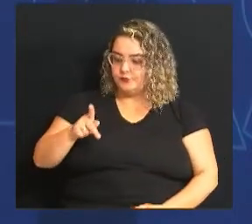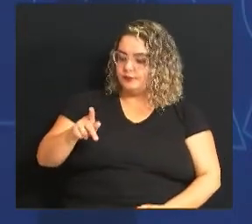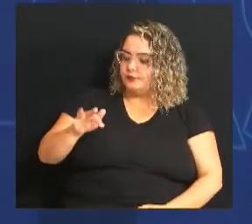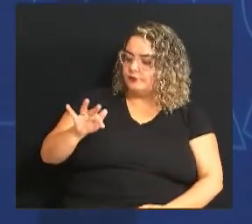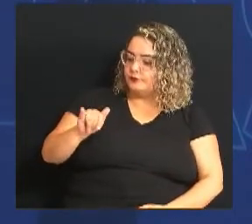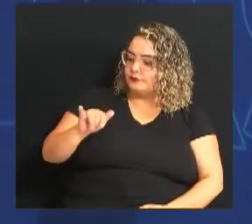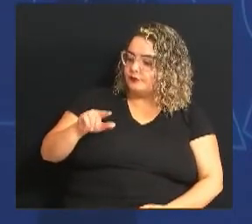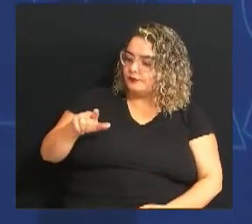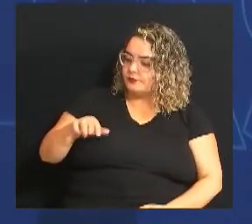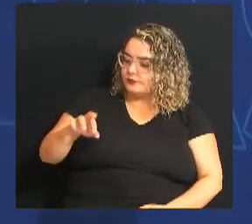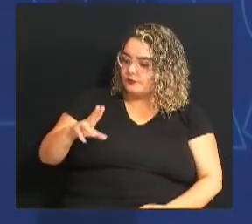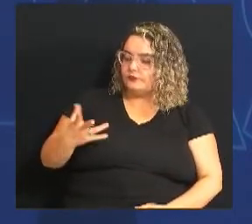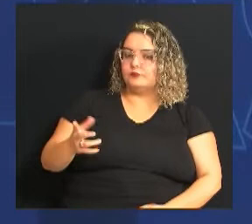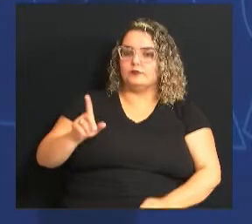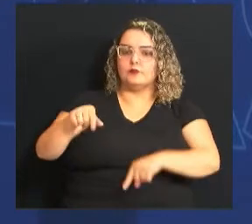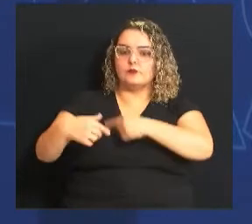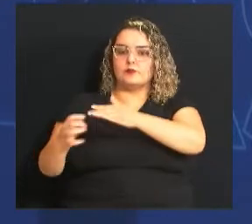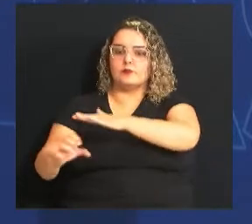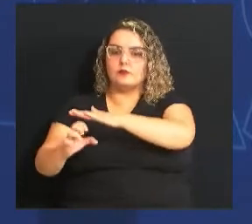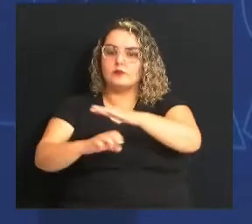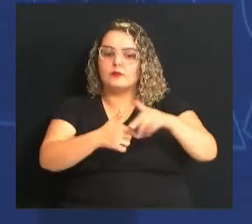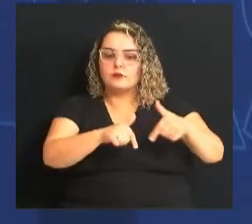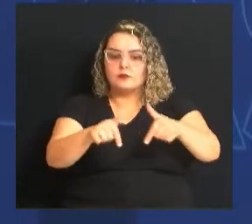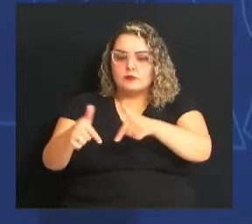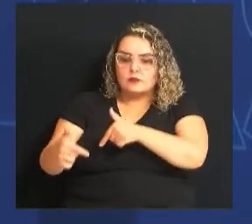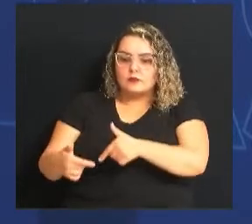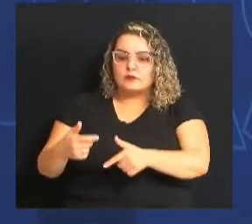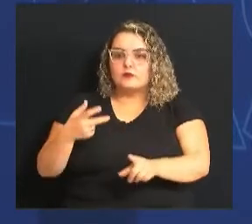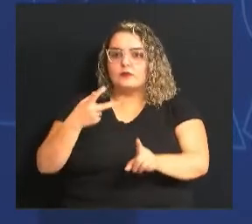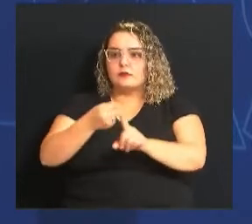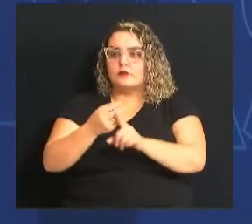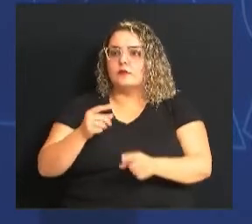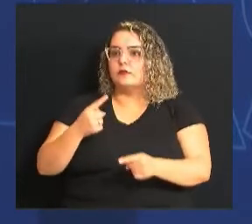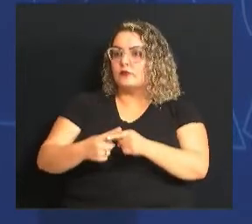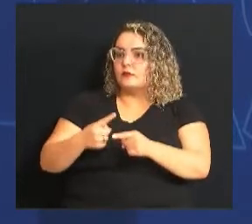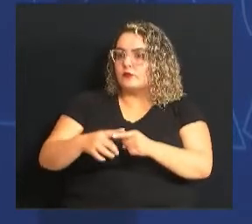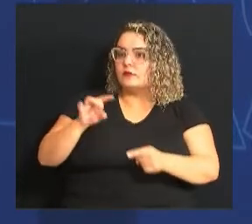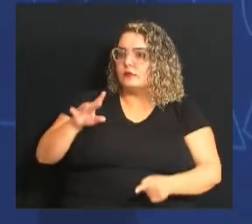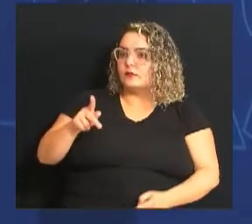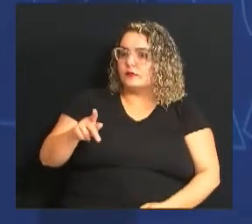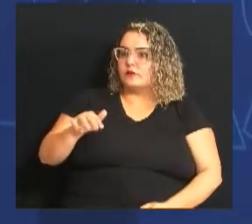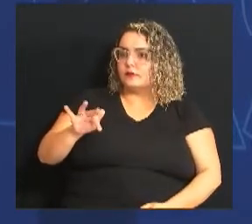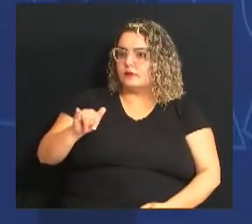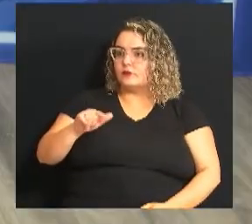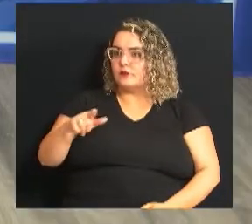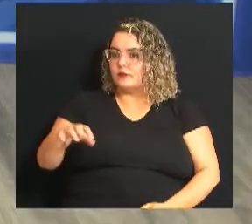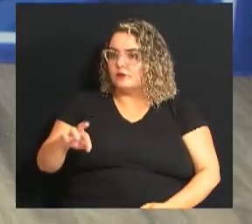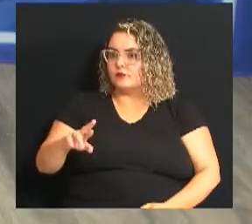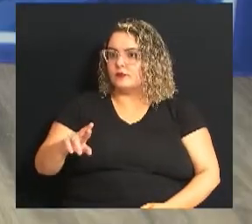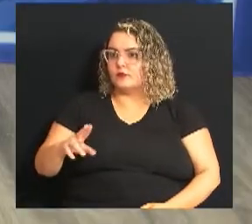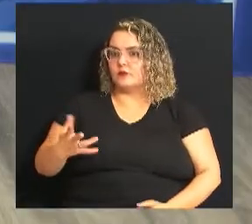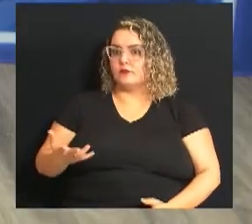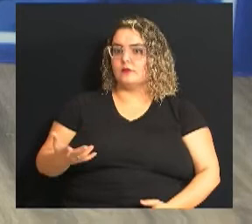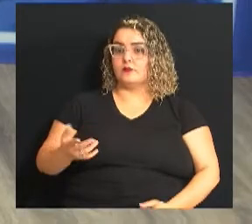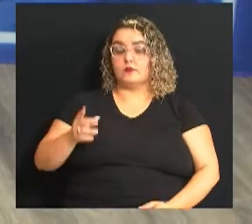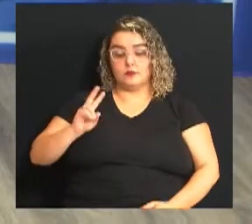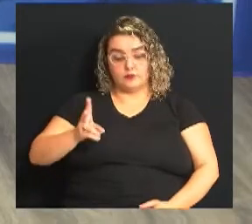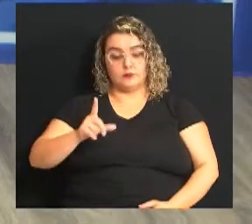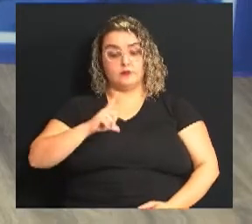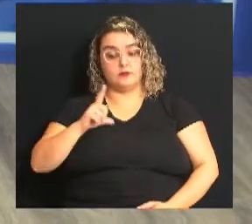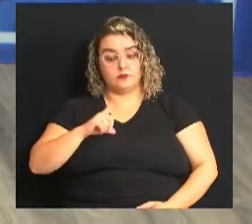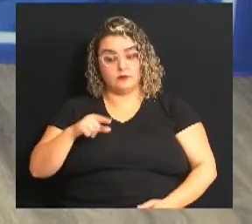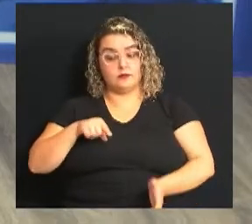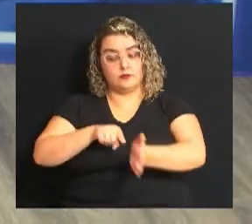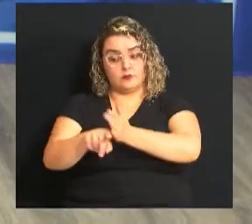estão trabalhando também para adquirir, por que só a Pfizer? Porque sempre tem esse questionamento sobre a empresa, né? 6 meses a